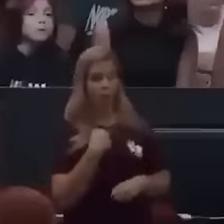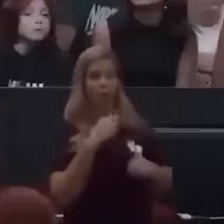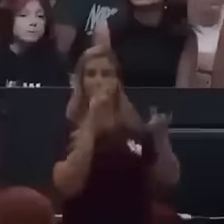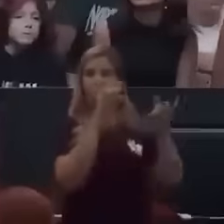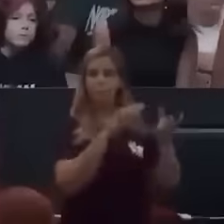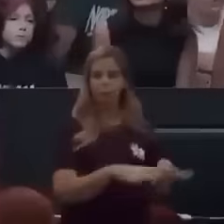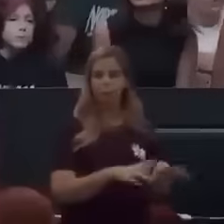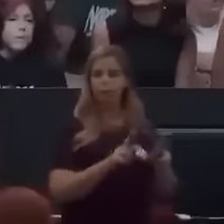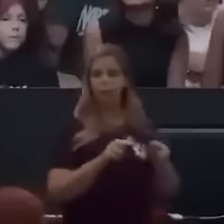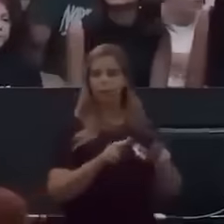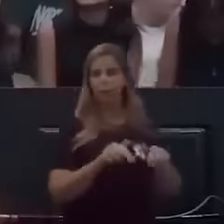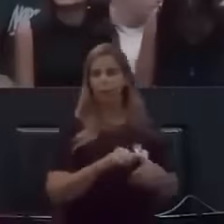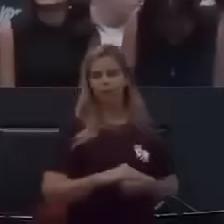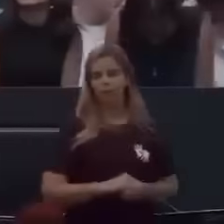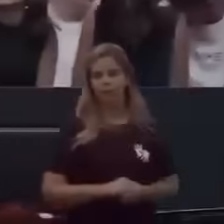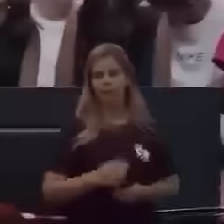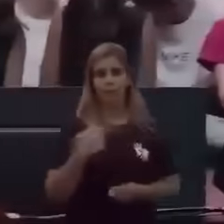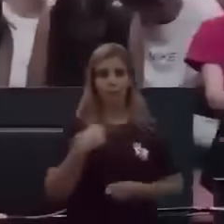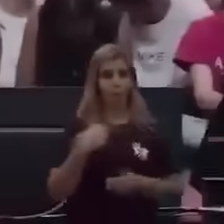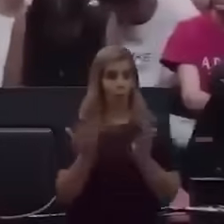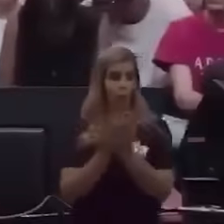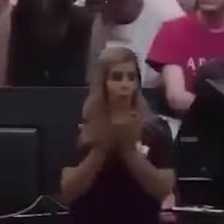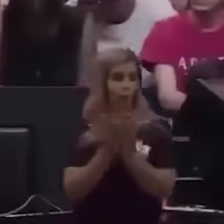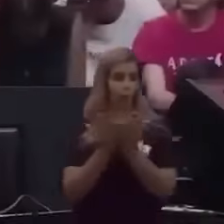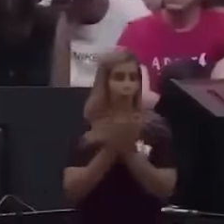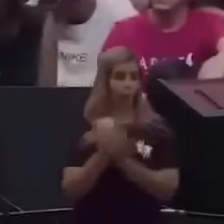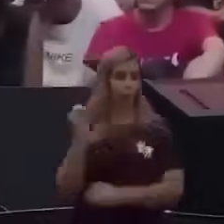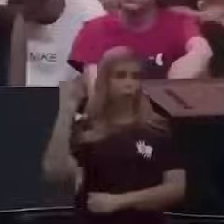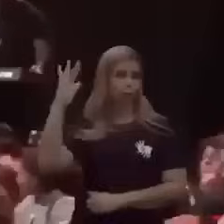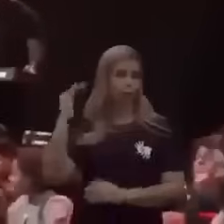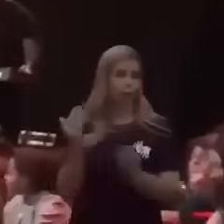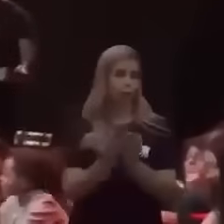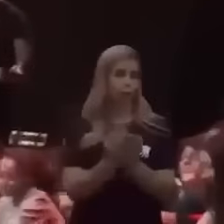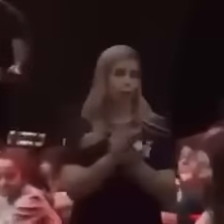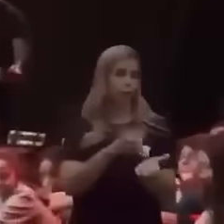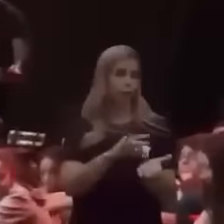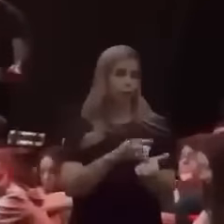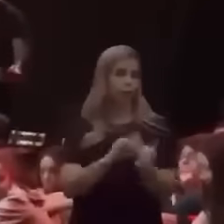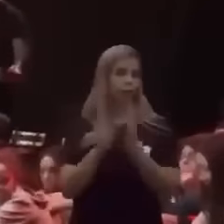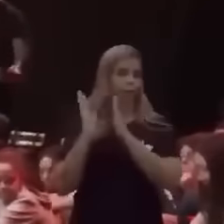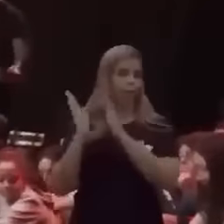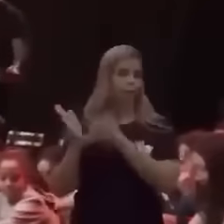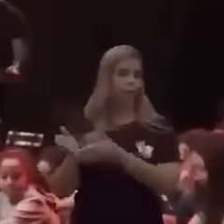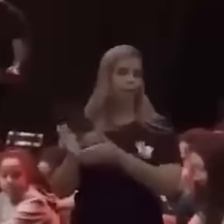dito lá atrás? Eu sou mais crente que os outros, eu sou mais leal do que os outros,